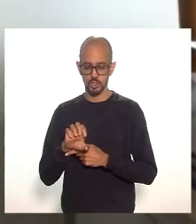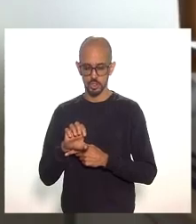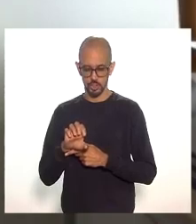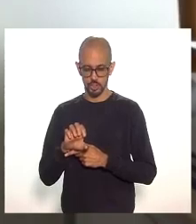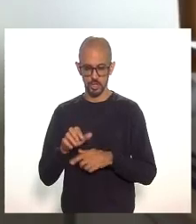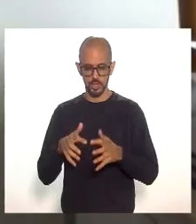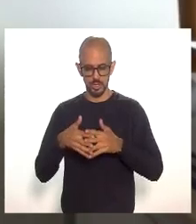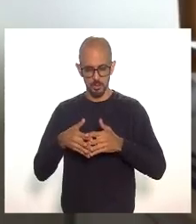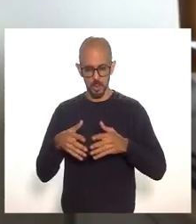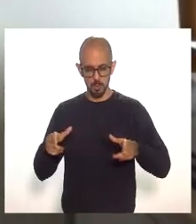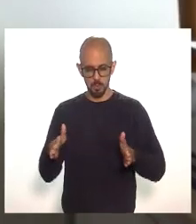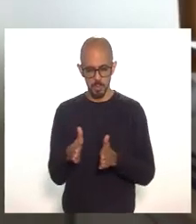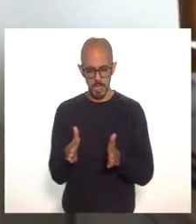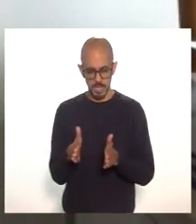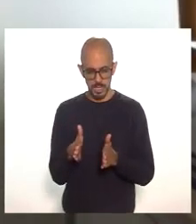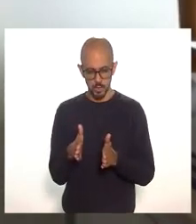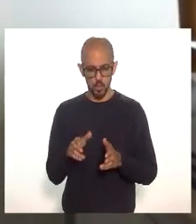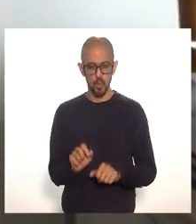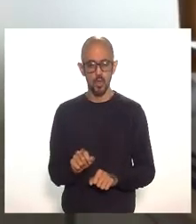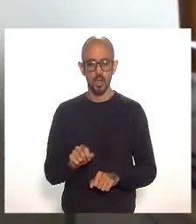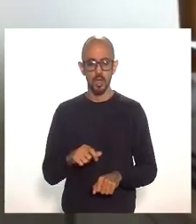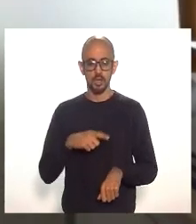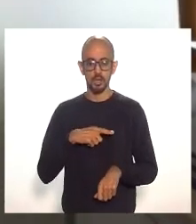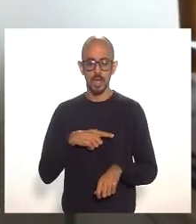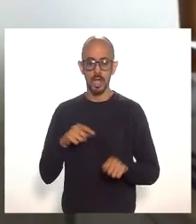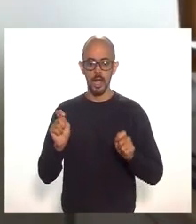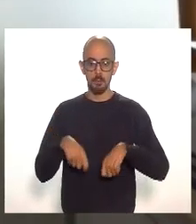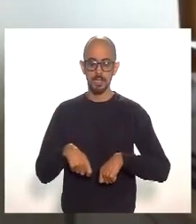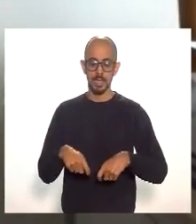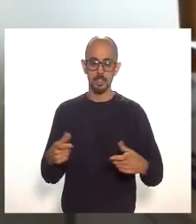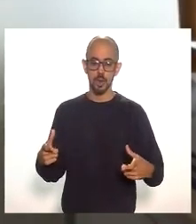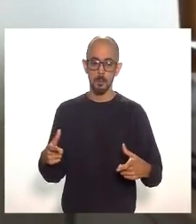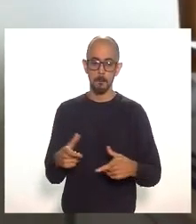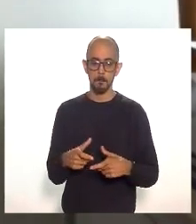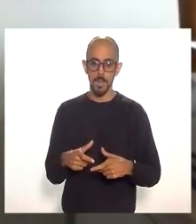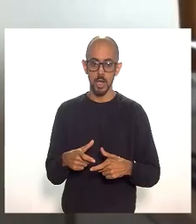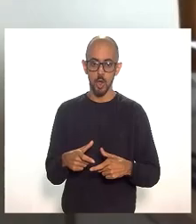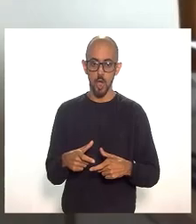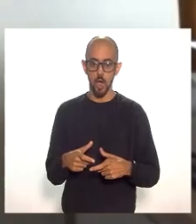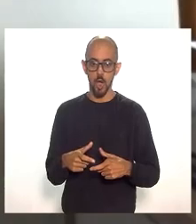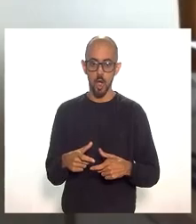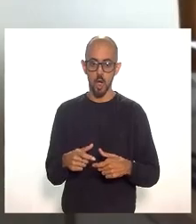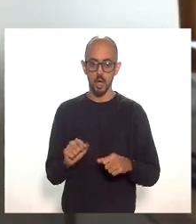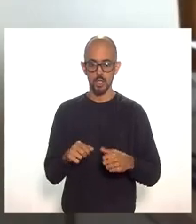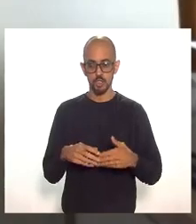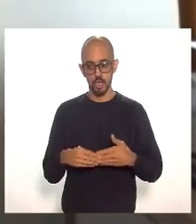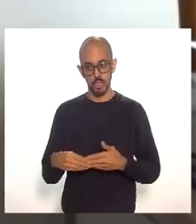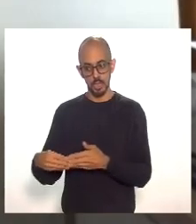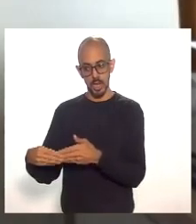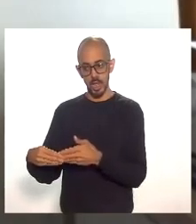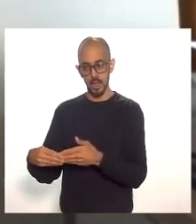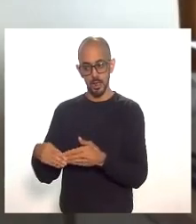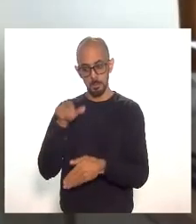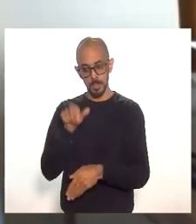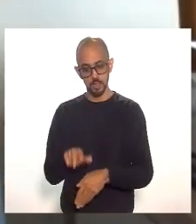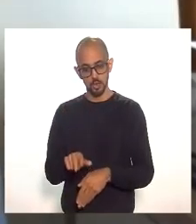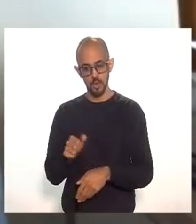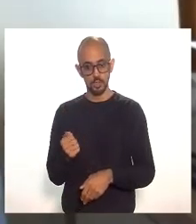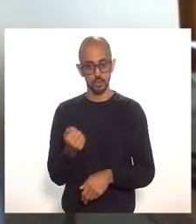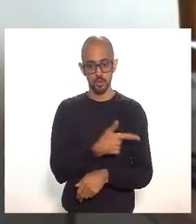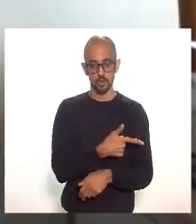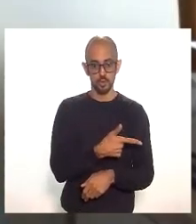poder muito menor, né, de transportar passageiros que